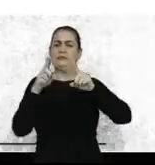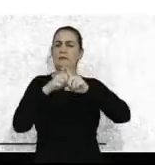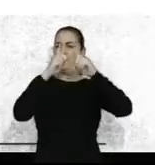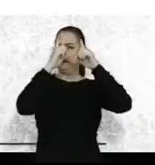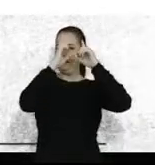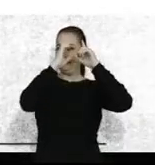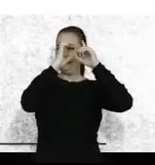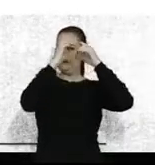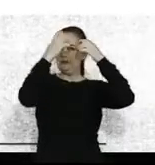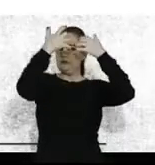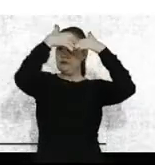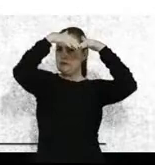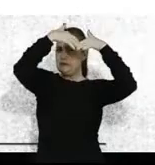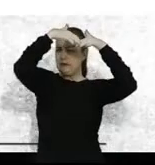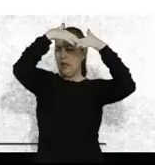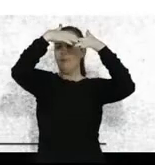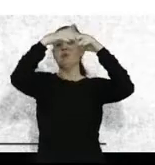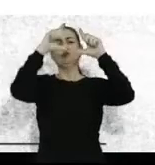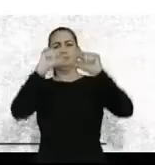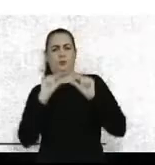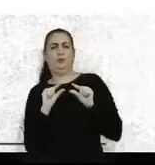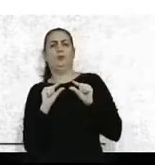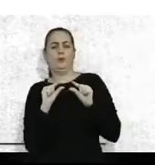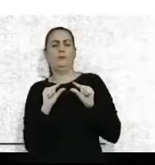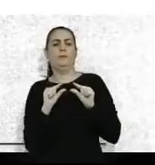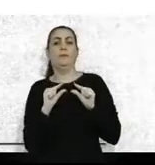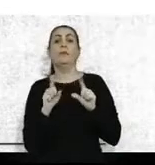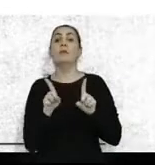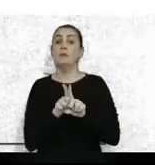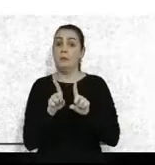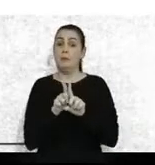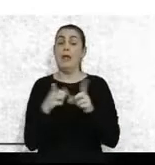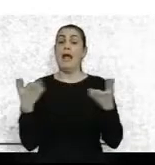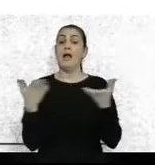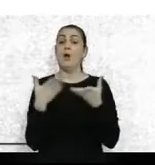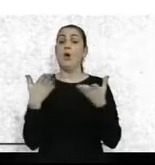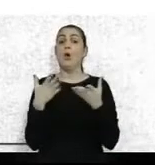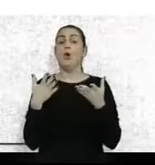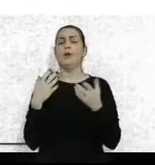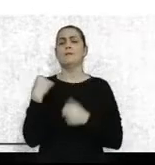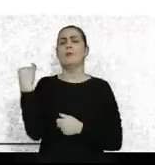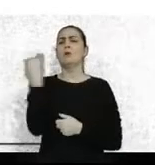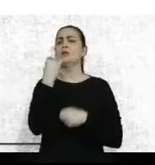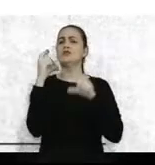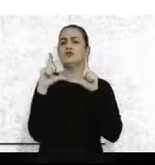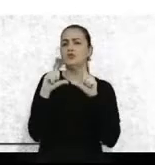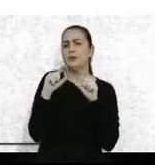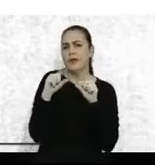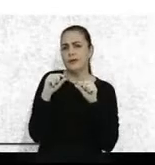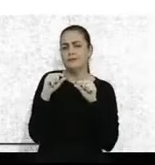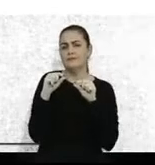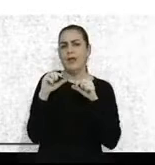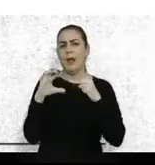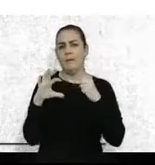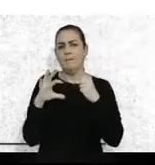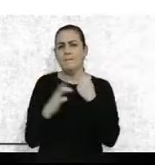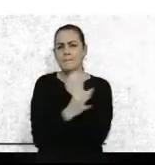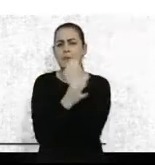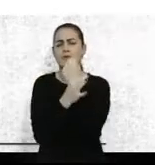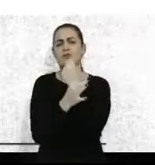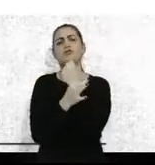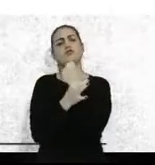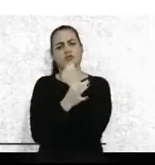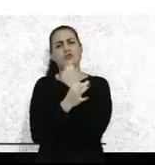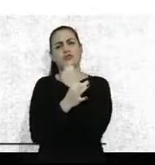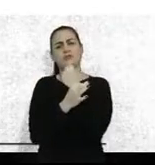eu parto para defender o alimento. Por quê? Agora, especialmente em tempo de pandemia, ou seja lá o que for, as pessoas têm